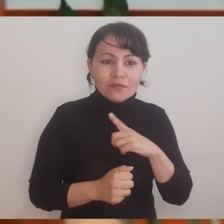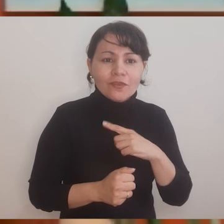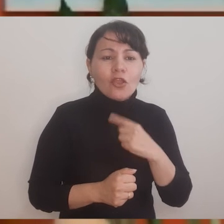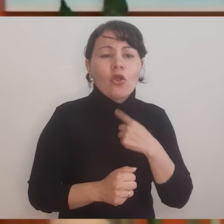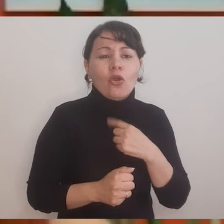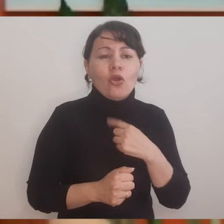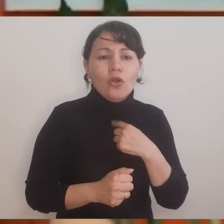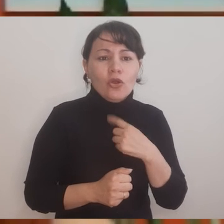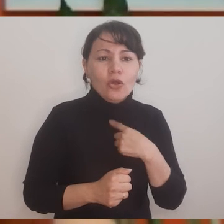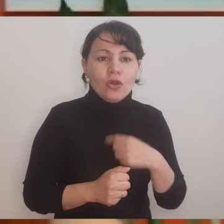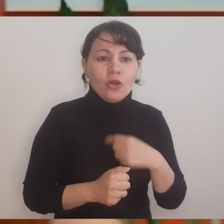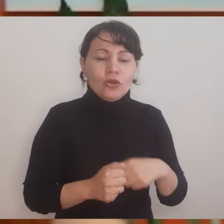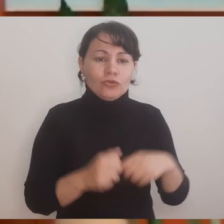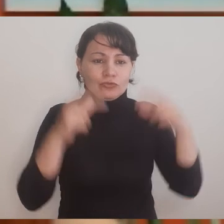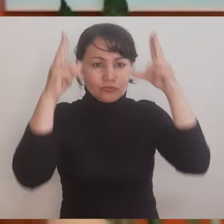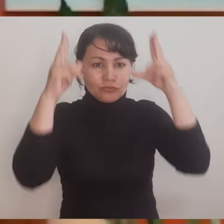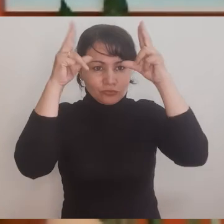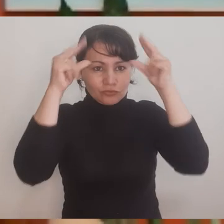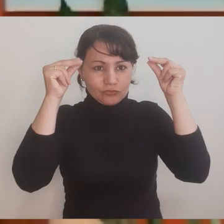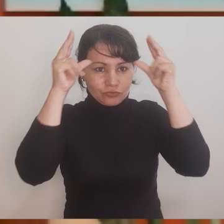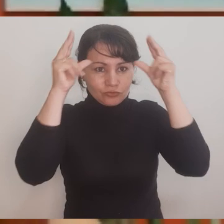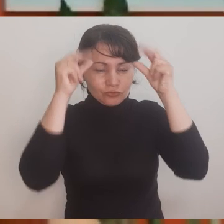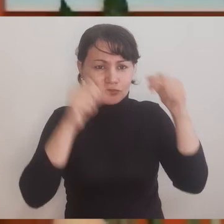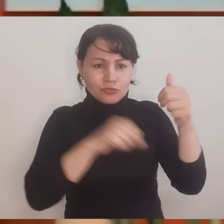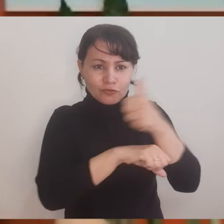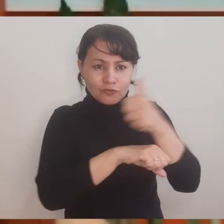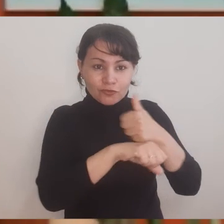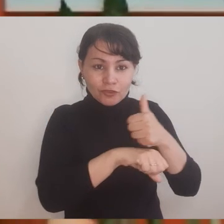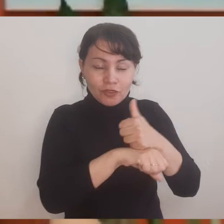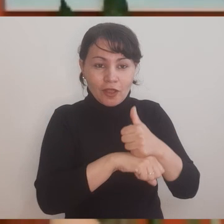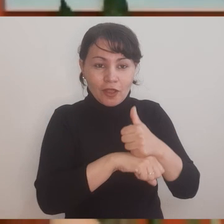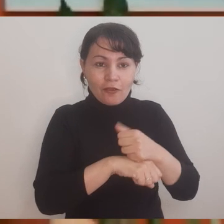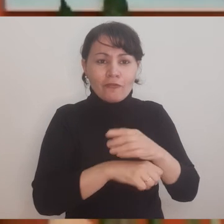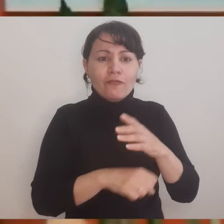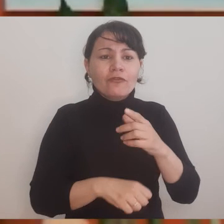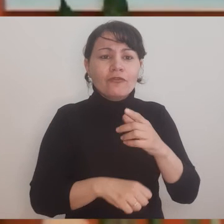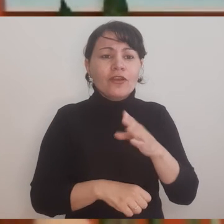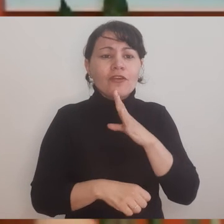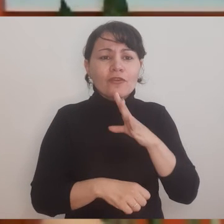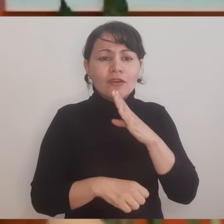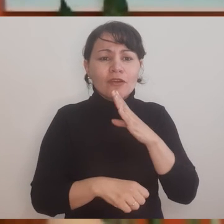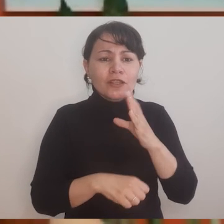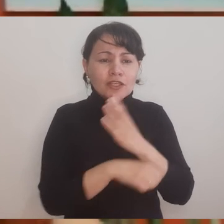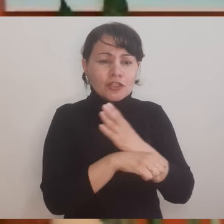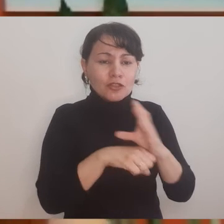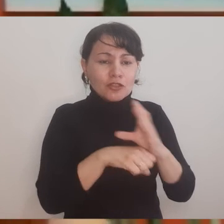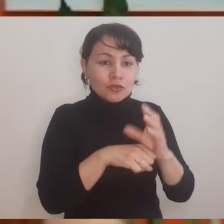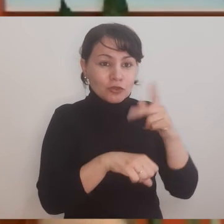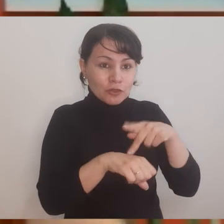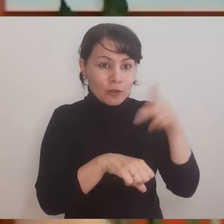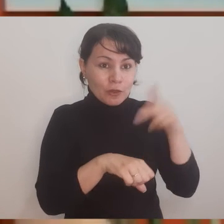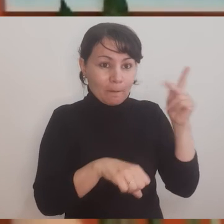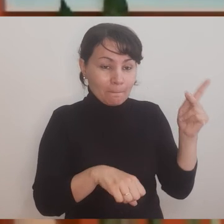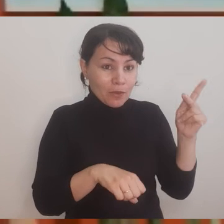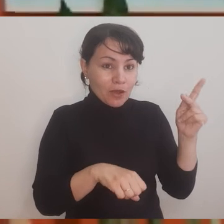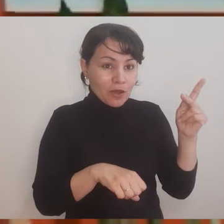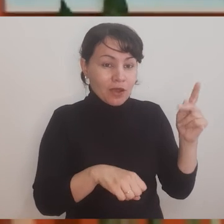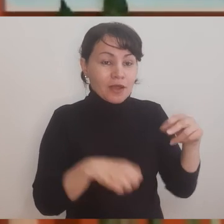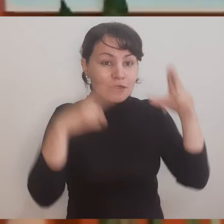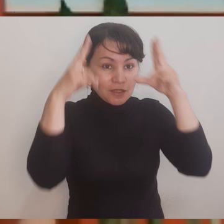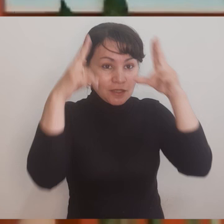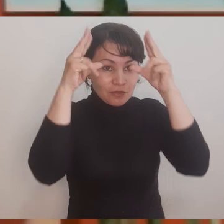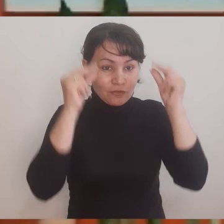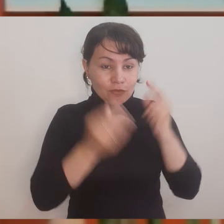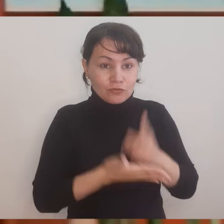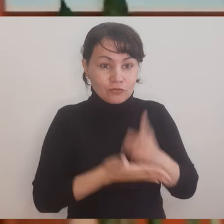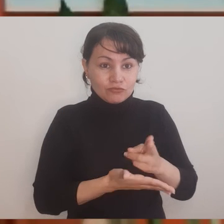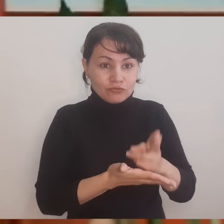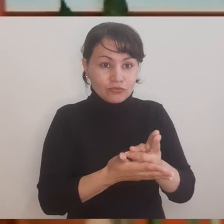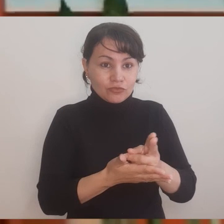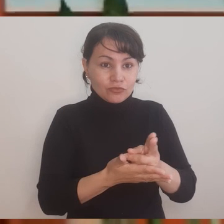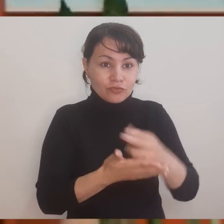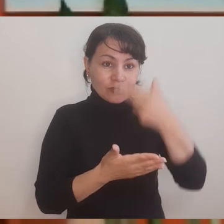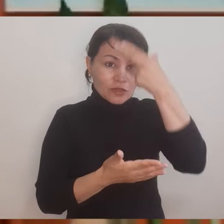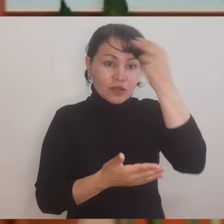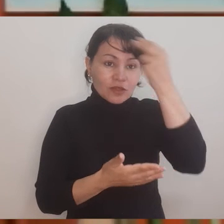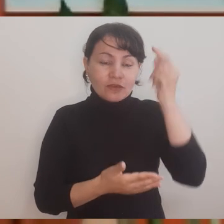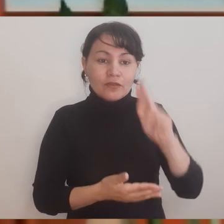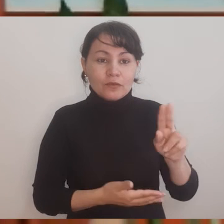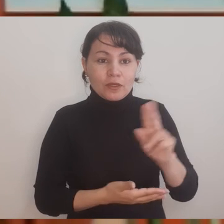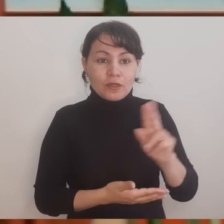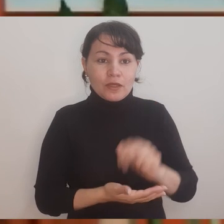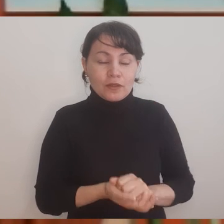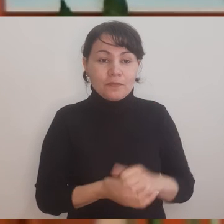enfermeiro intensivista, venha conhecer o nosso curso de pós-graduação em enfermagem e terapia intensiva da Faculdade